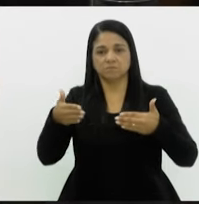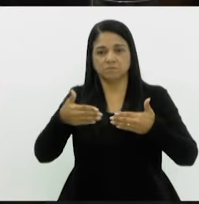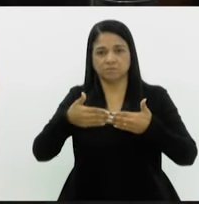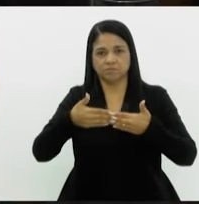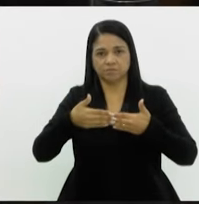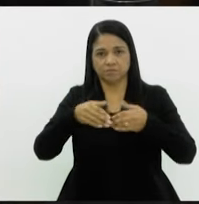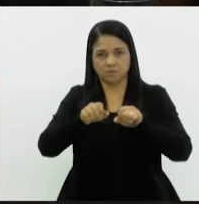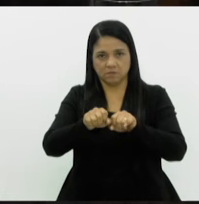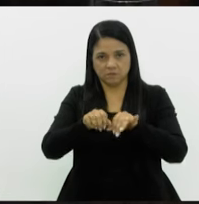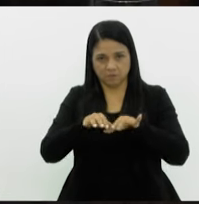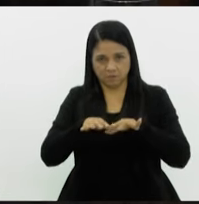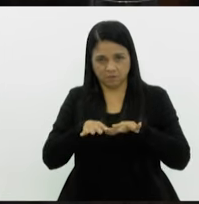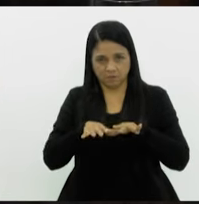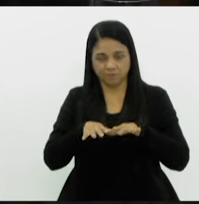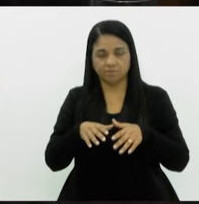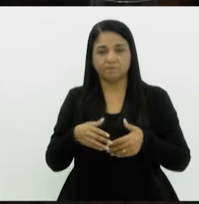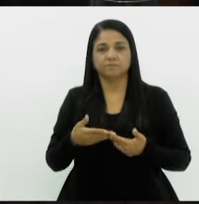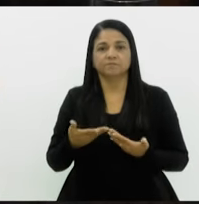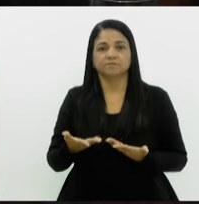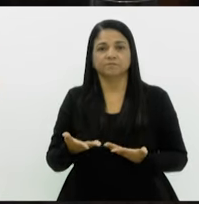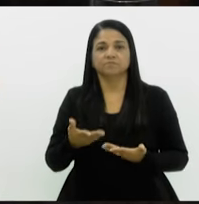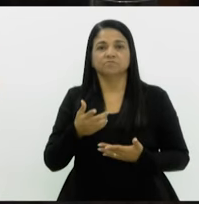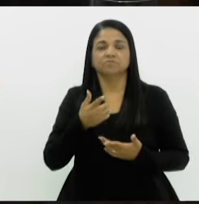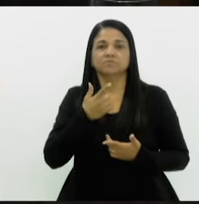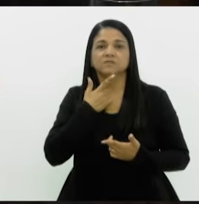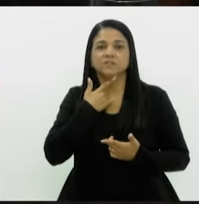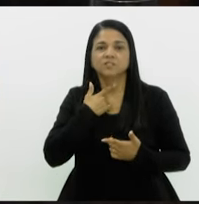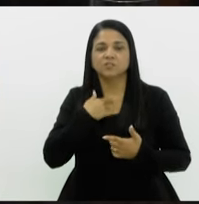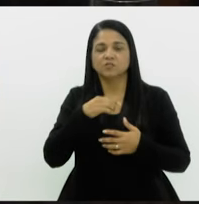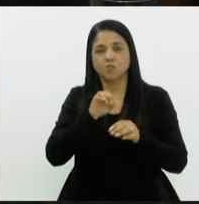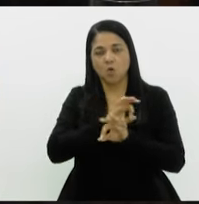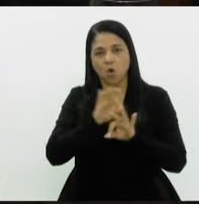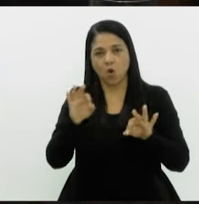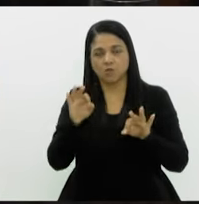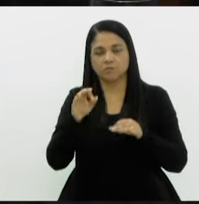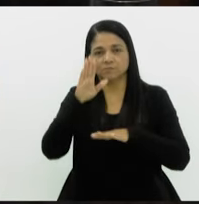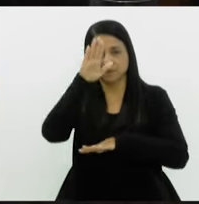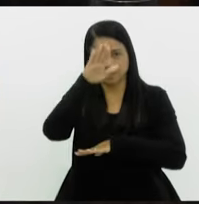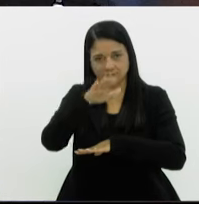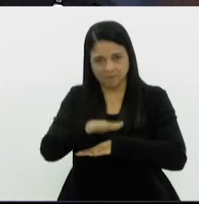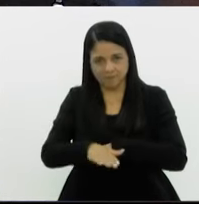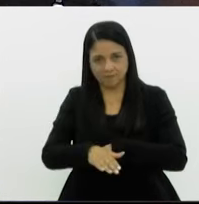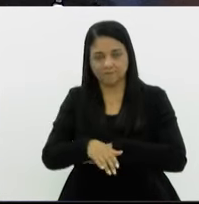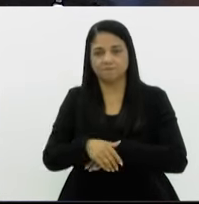encerrada a presente sessão, desejando a todos um ótimo final de tarde.